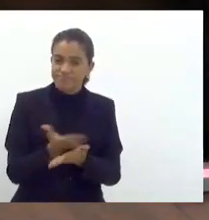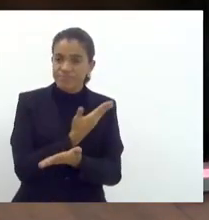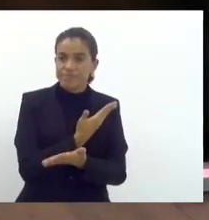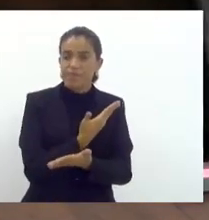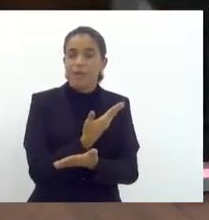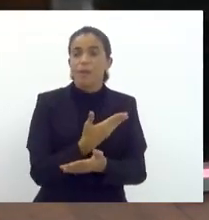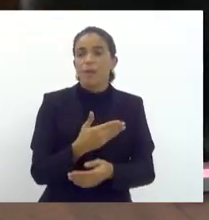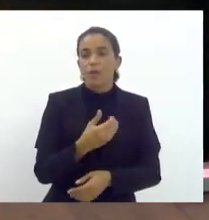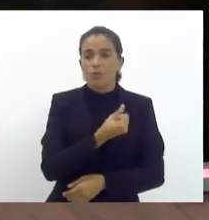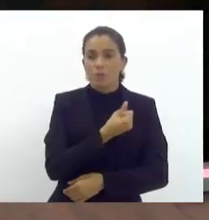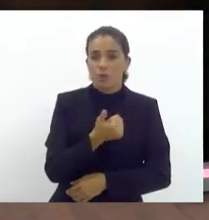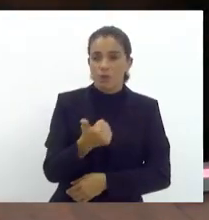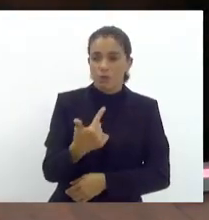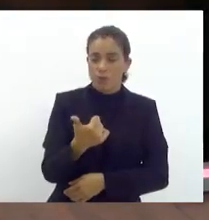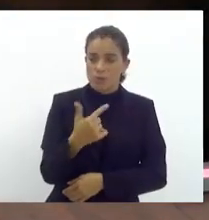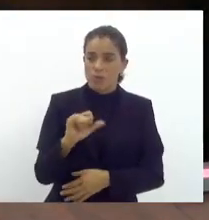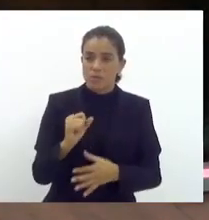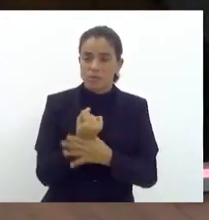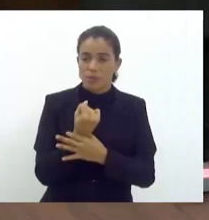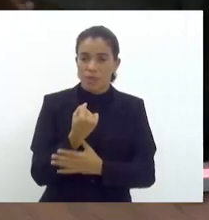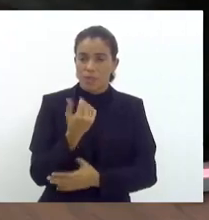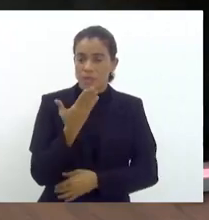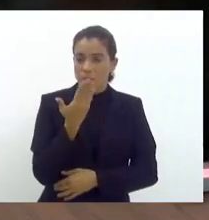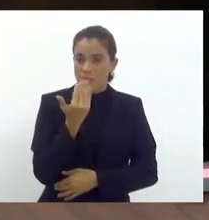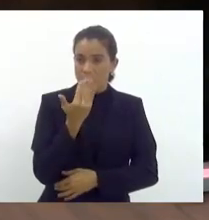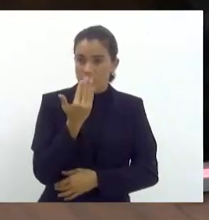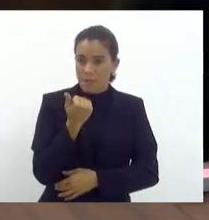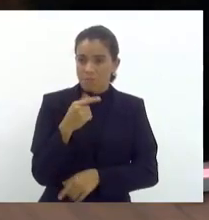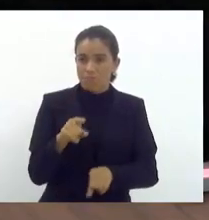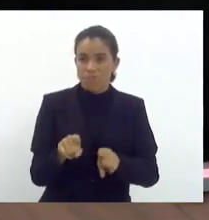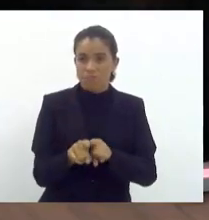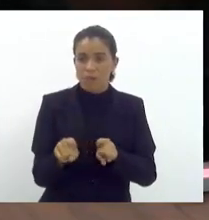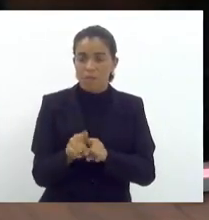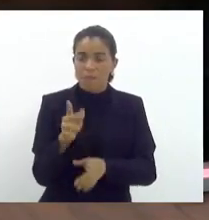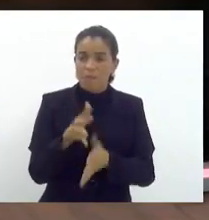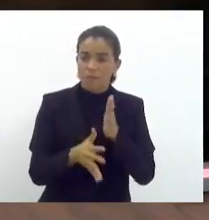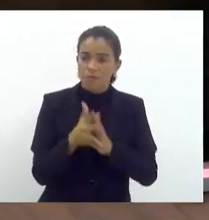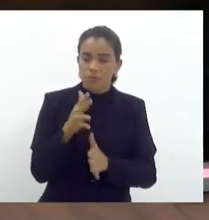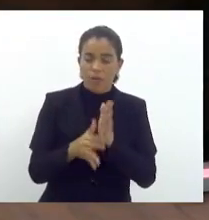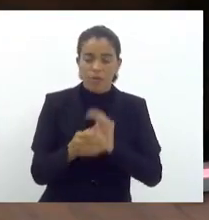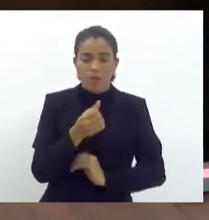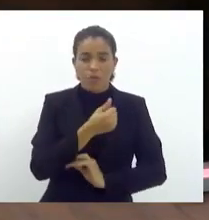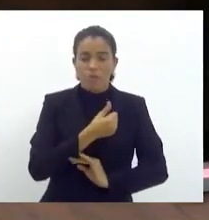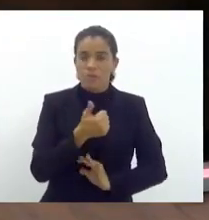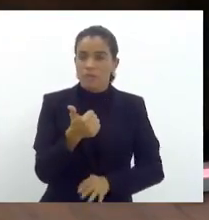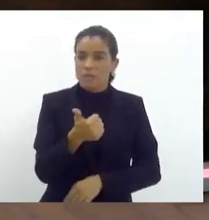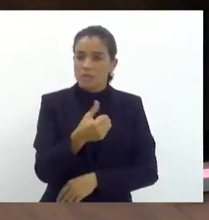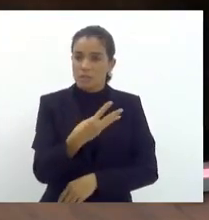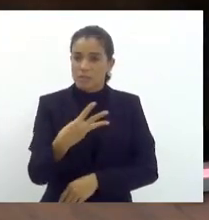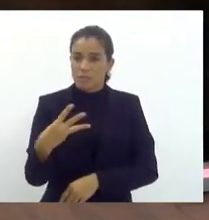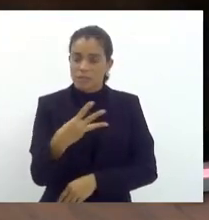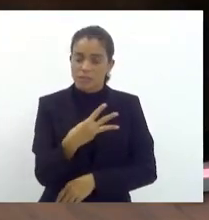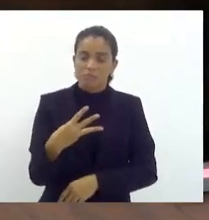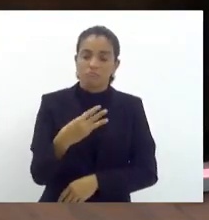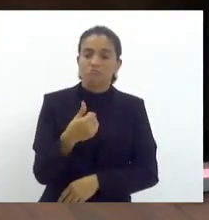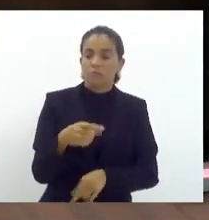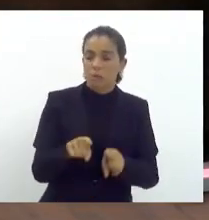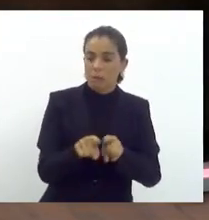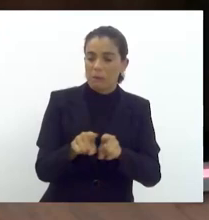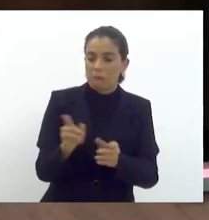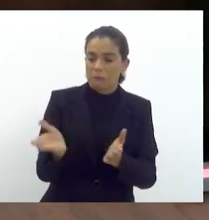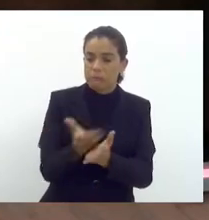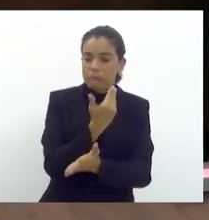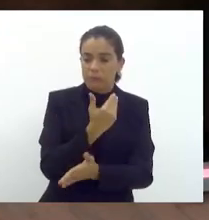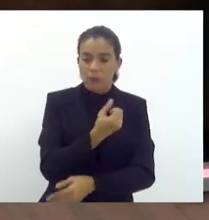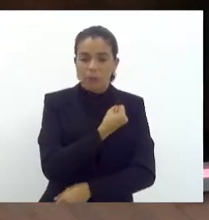emenda número 12 da comissão segurança alimentar prejudicadas as emendas 33 119 de plenário pela rejeição